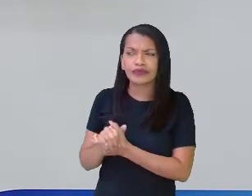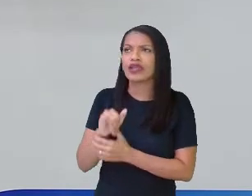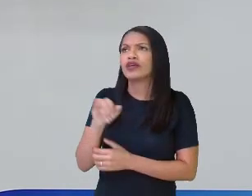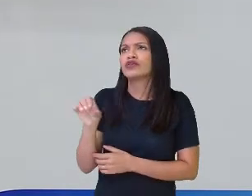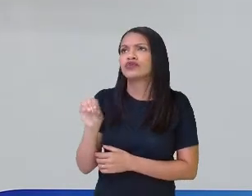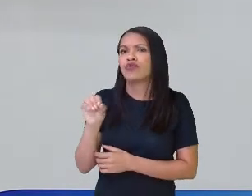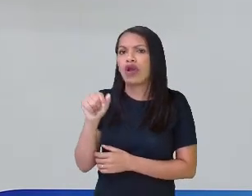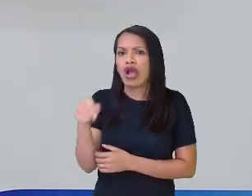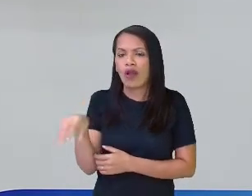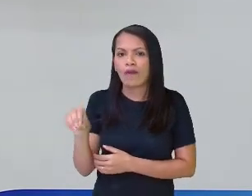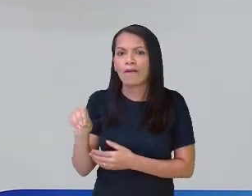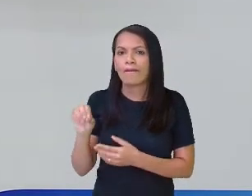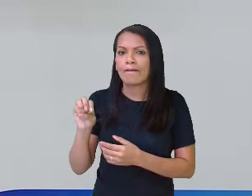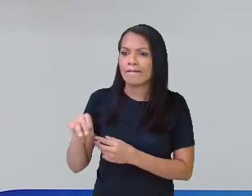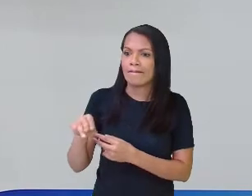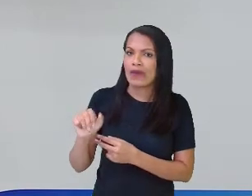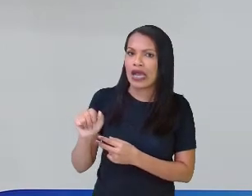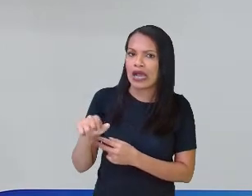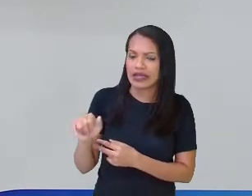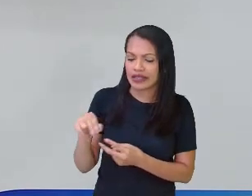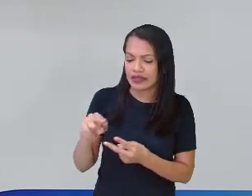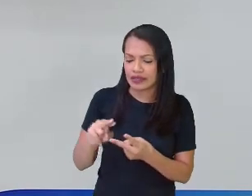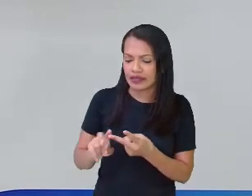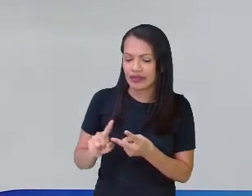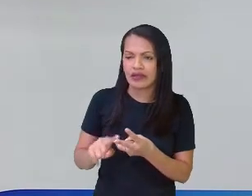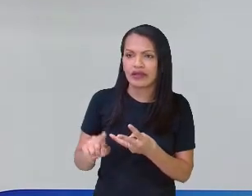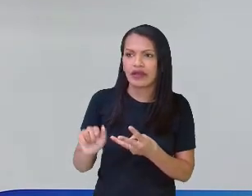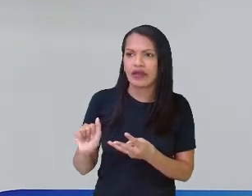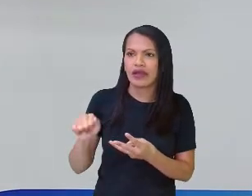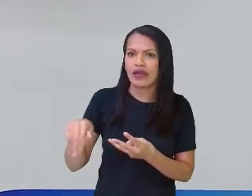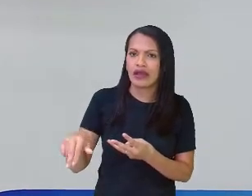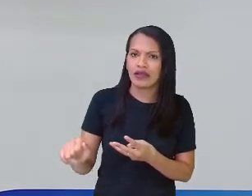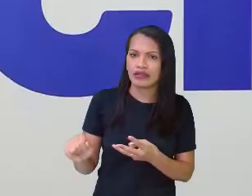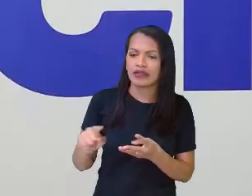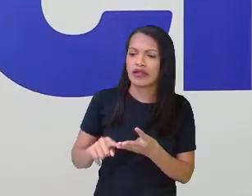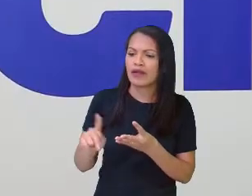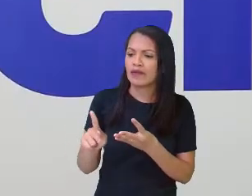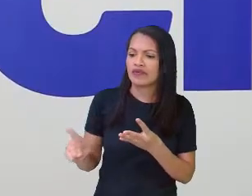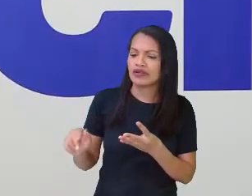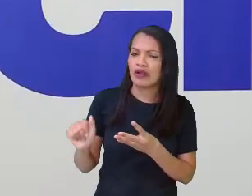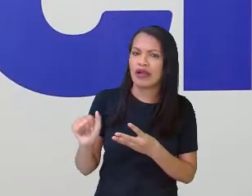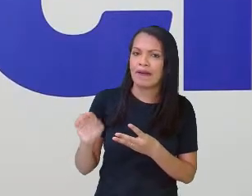João, Maria, Omar, Anne, professora Abigail.